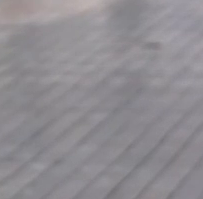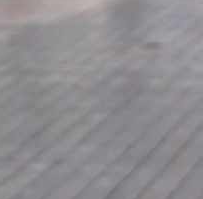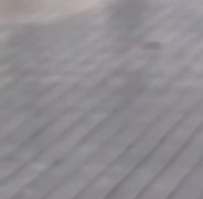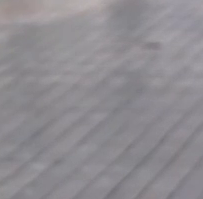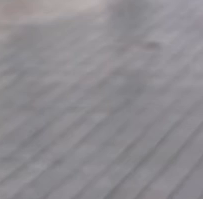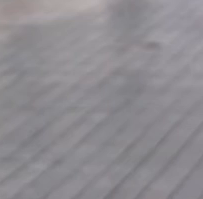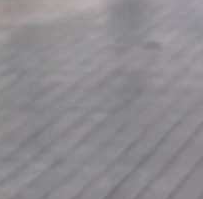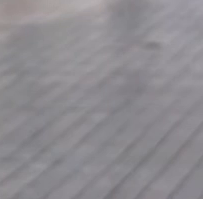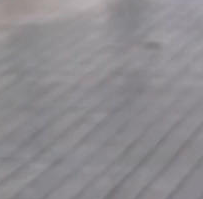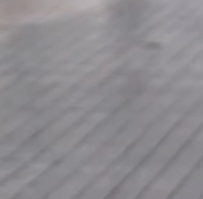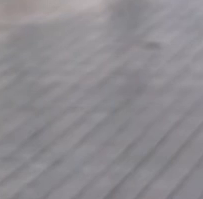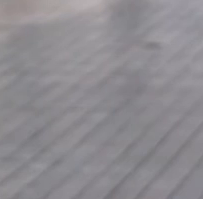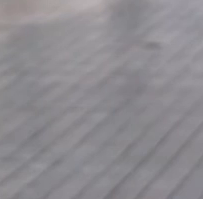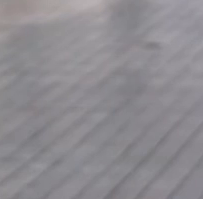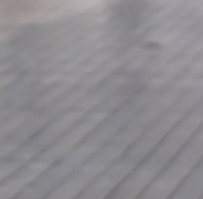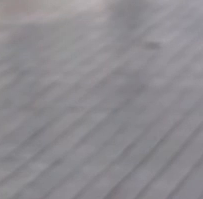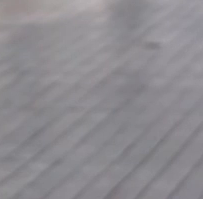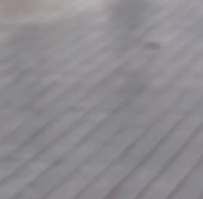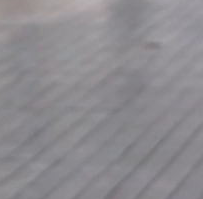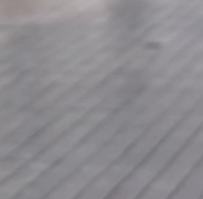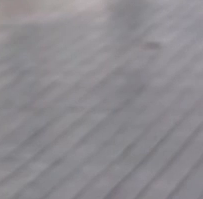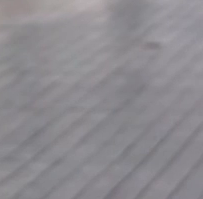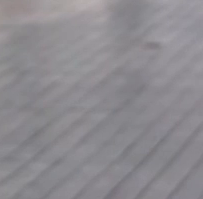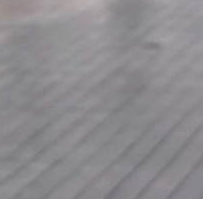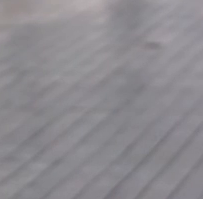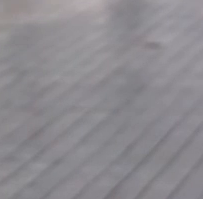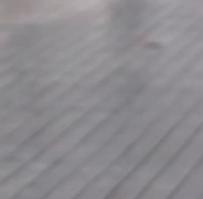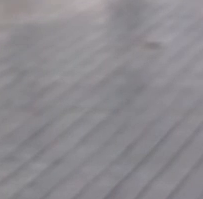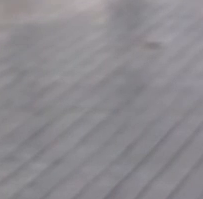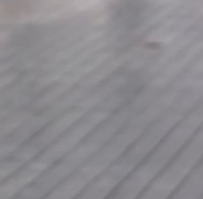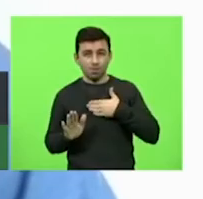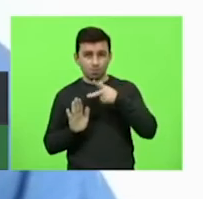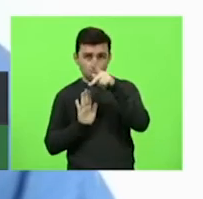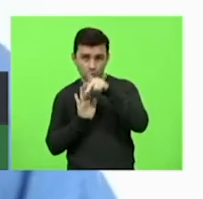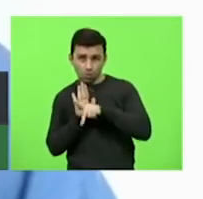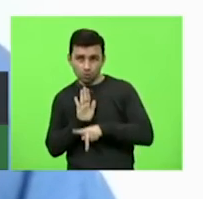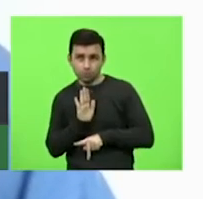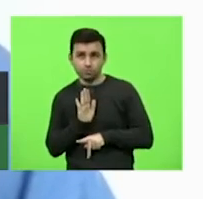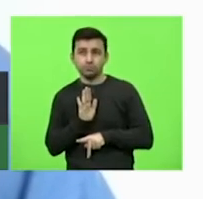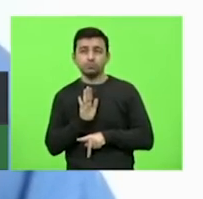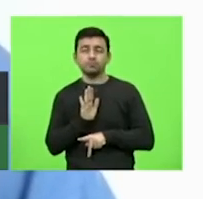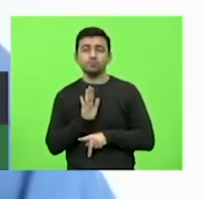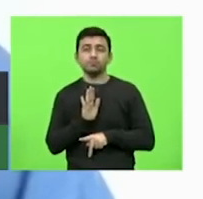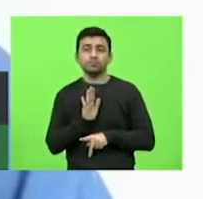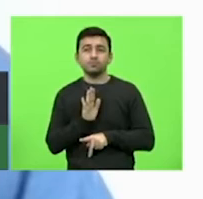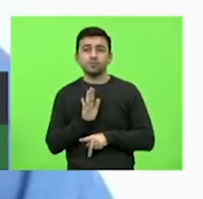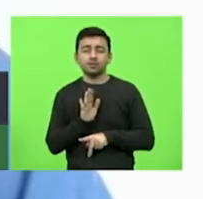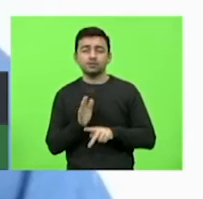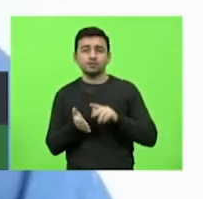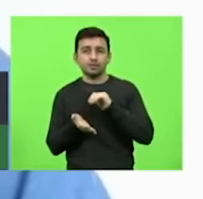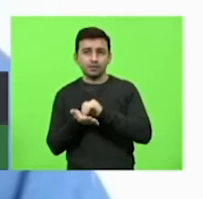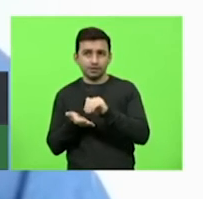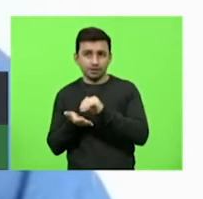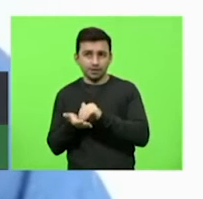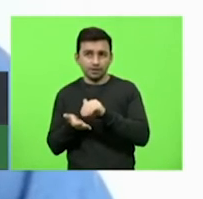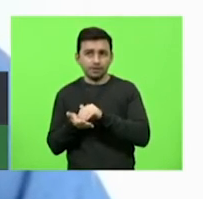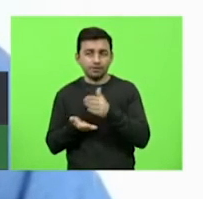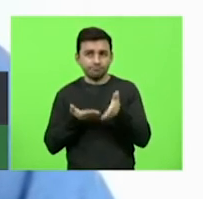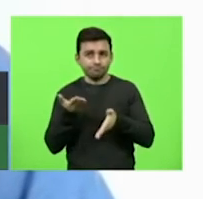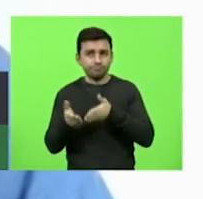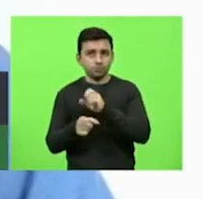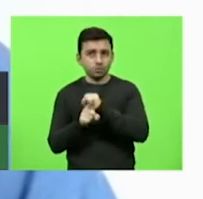pontual e localizado. Por isso, há necessidade de um cadastro geral. A Secretaria de Assistência Social do